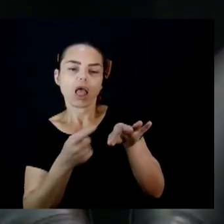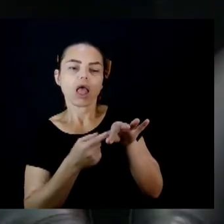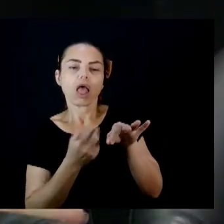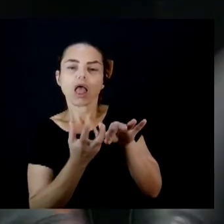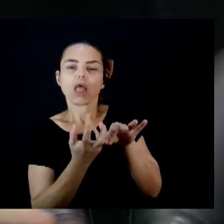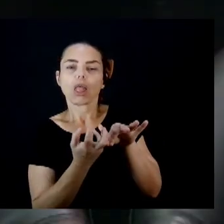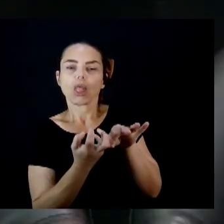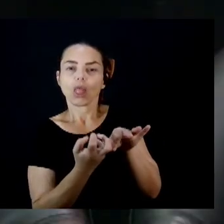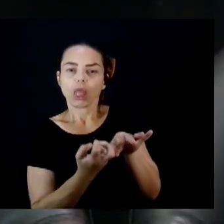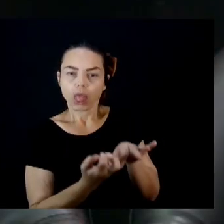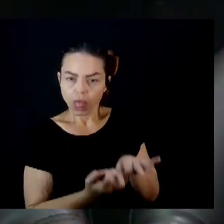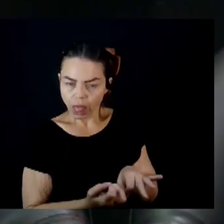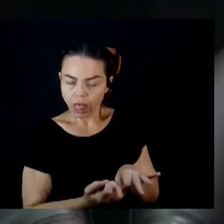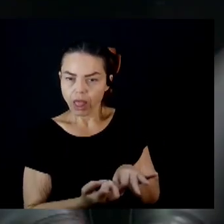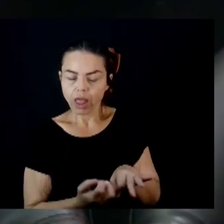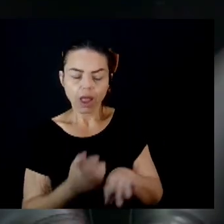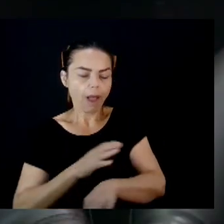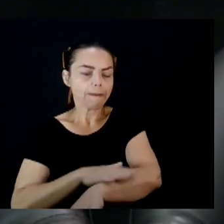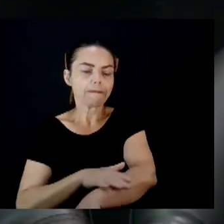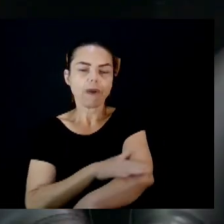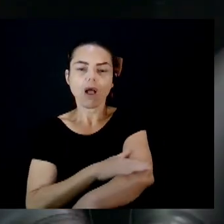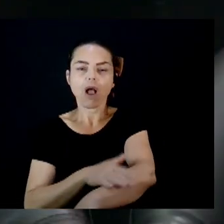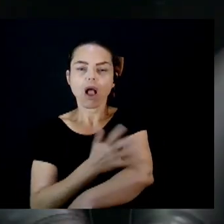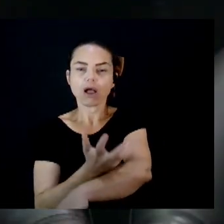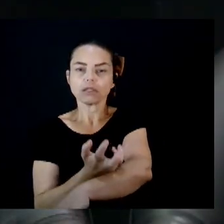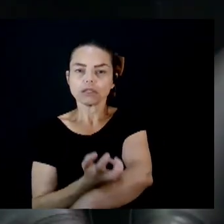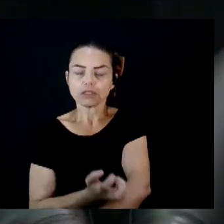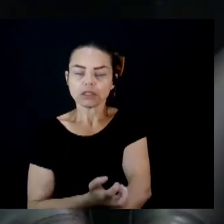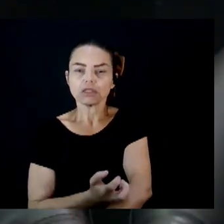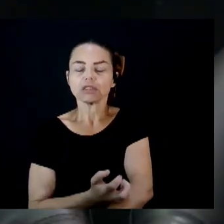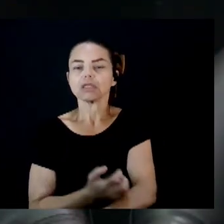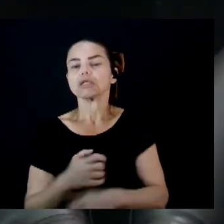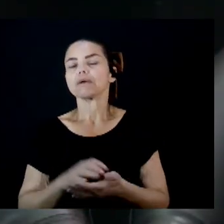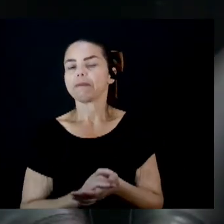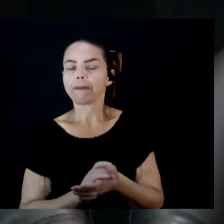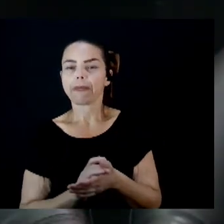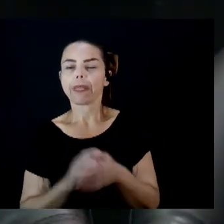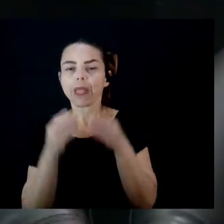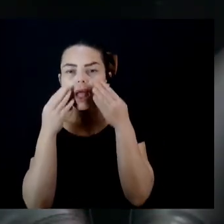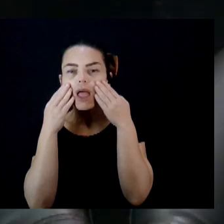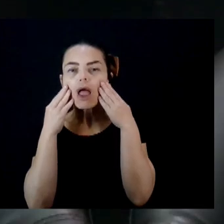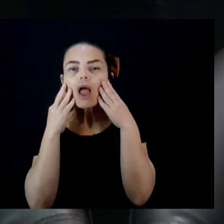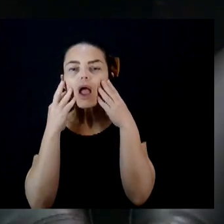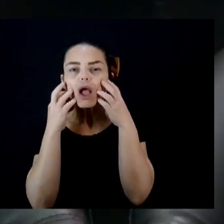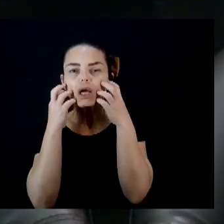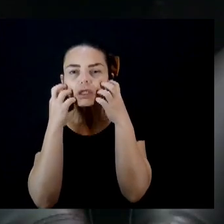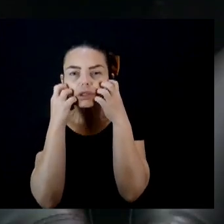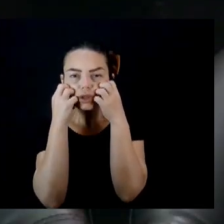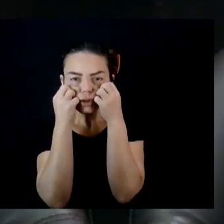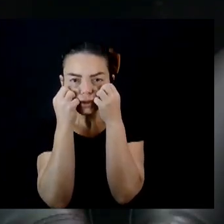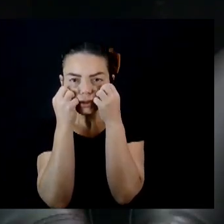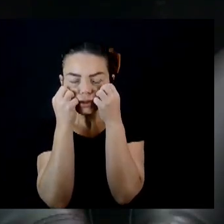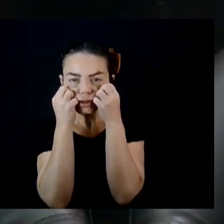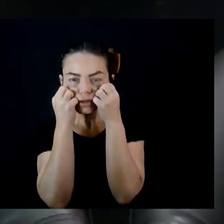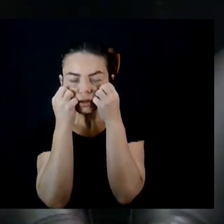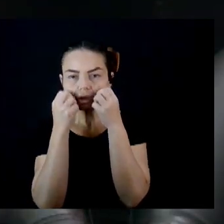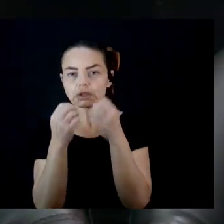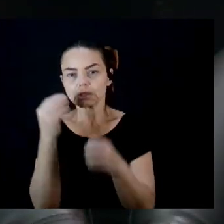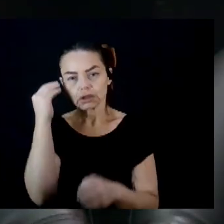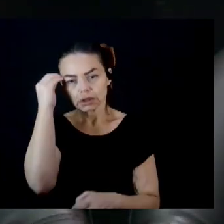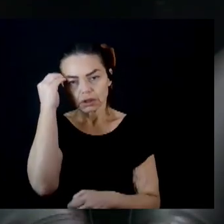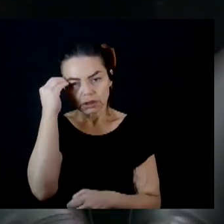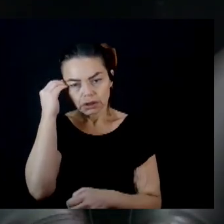pele de forma geral, queda de colágeno e também os sintomas psíquicos, que é o que